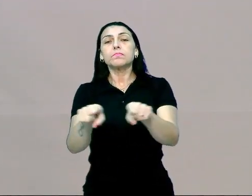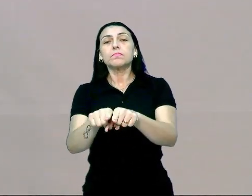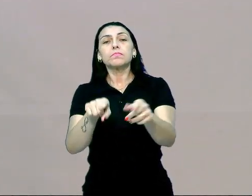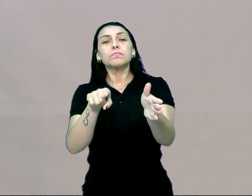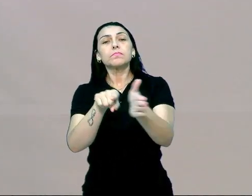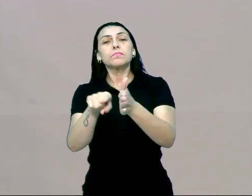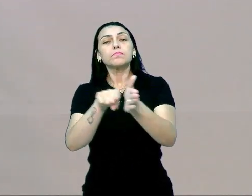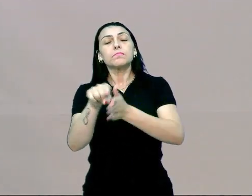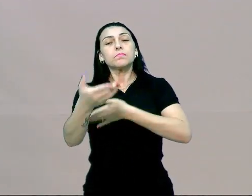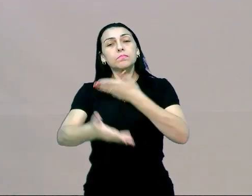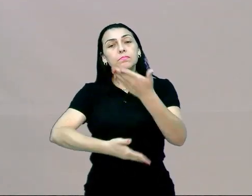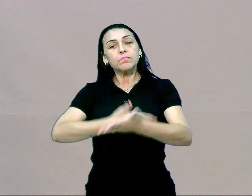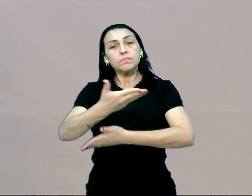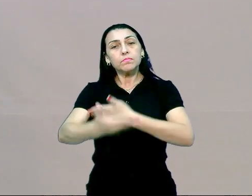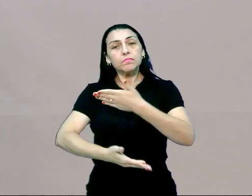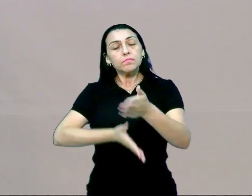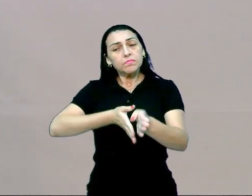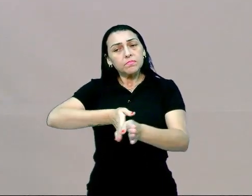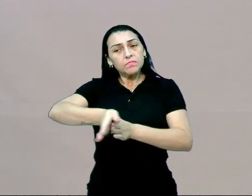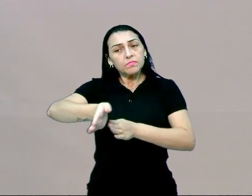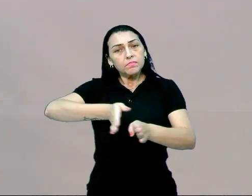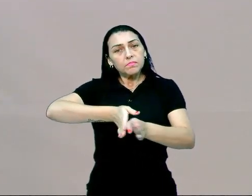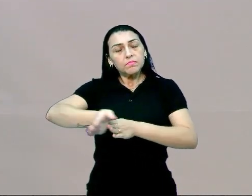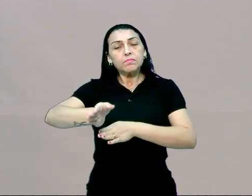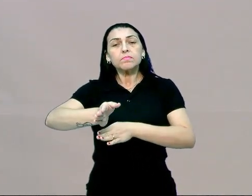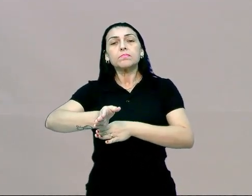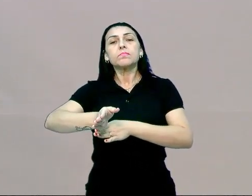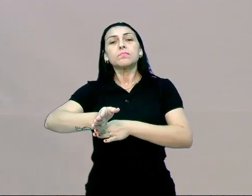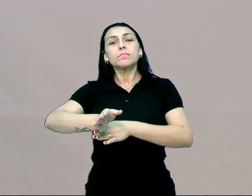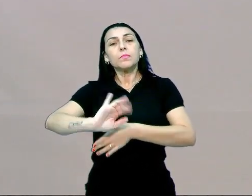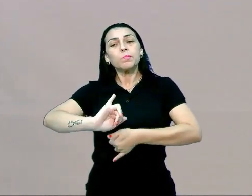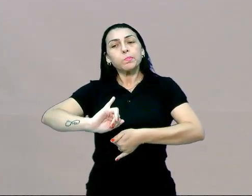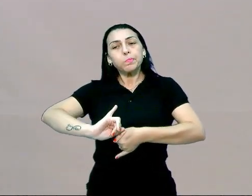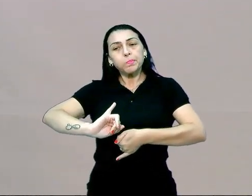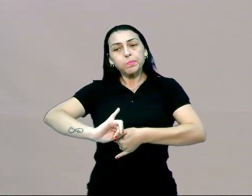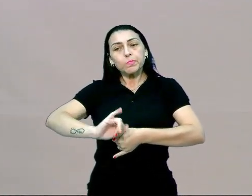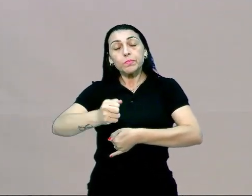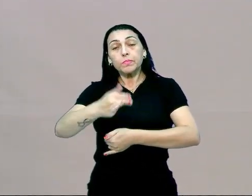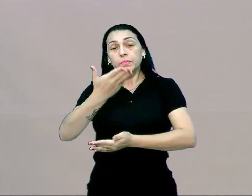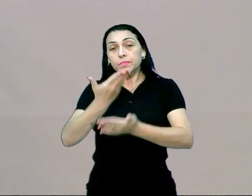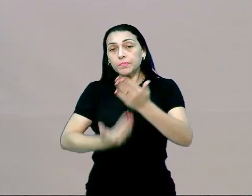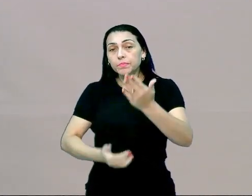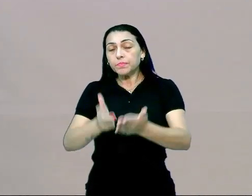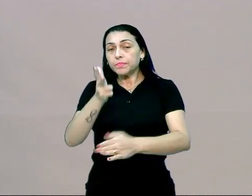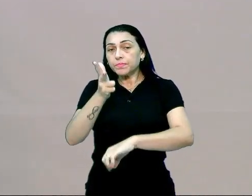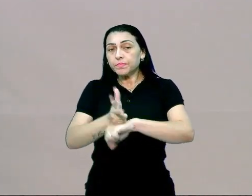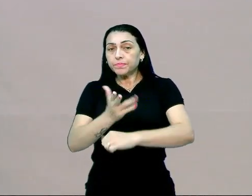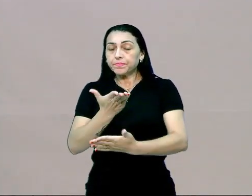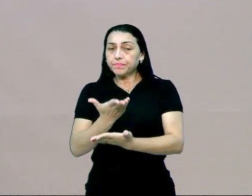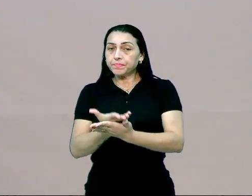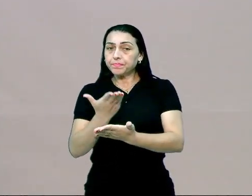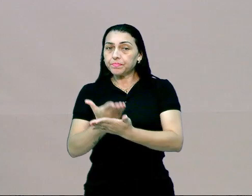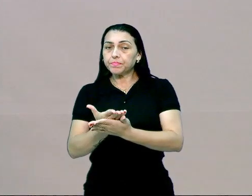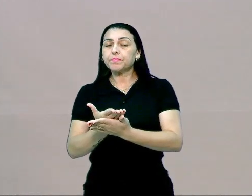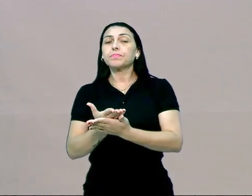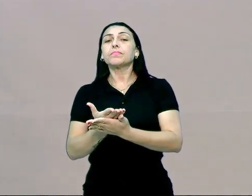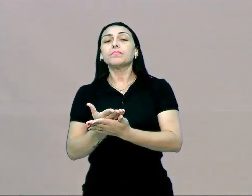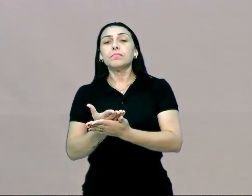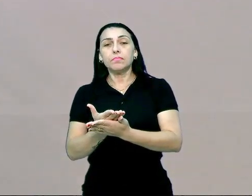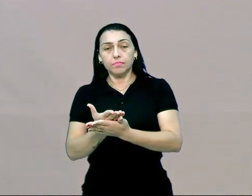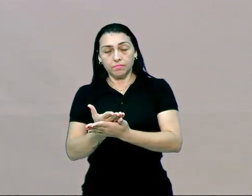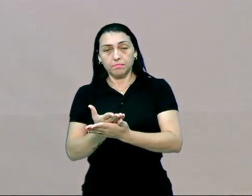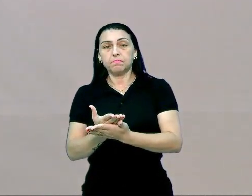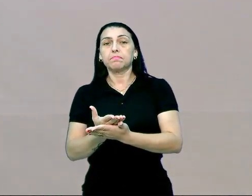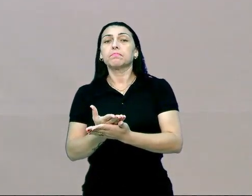questões relativas à orientação sexual. E se você perdeu essas videoaulas, reforço, vale